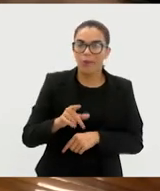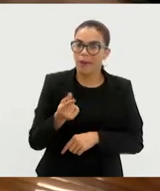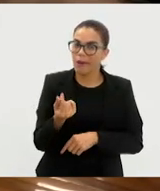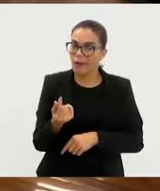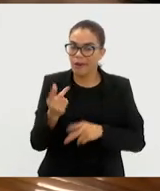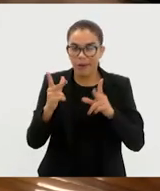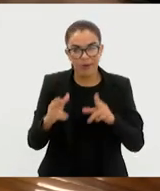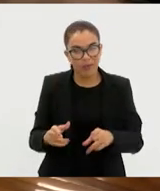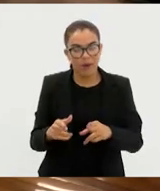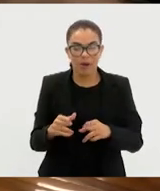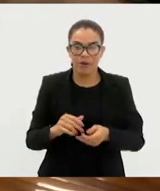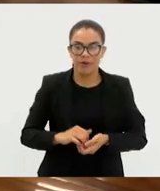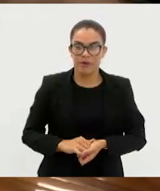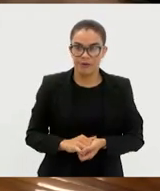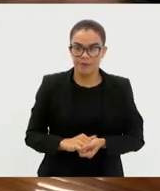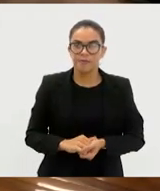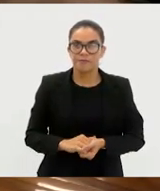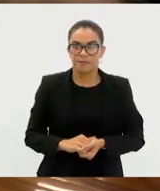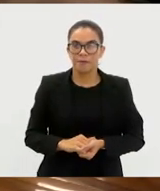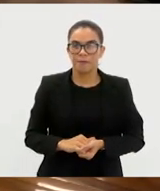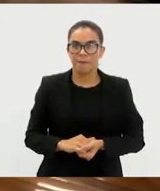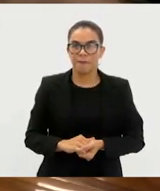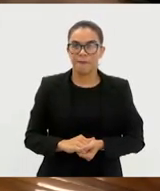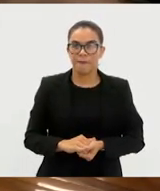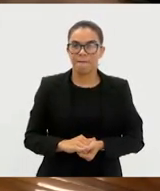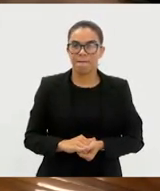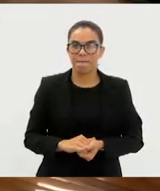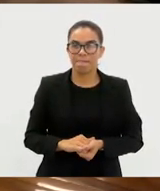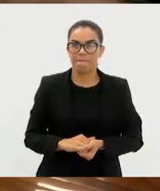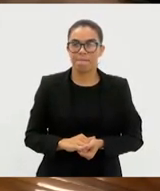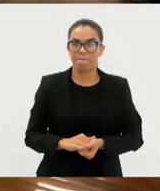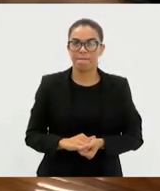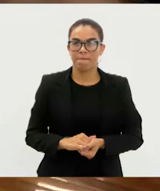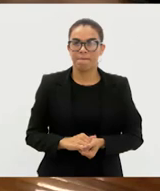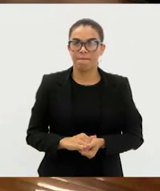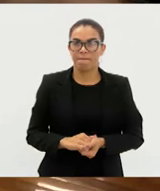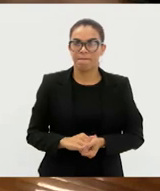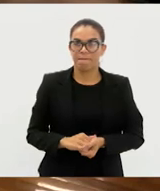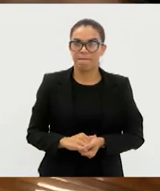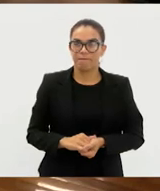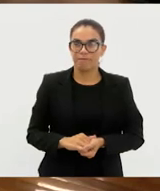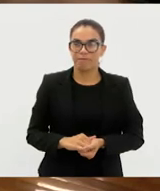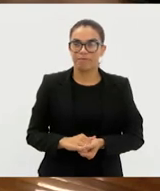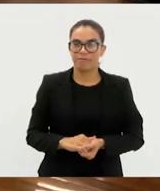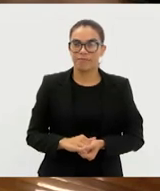teve no primeiro ano do leilão da Folha.